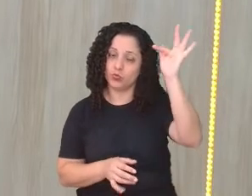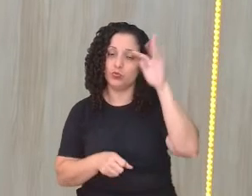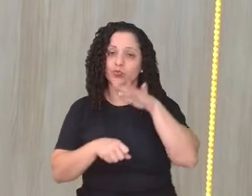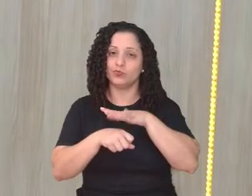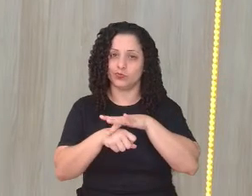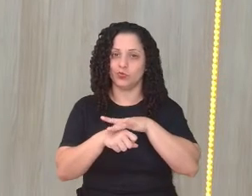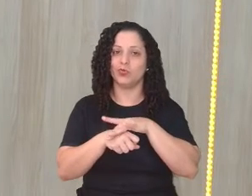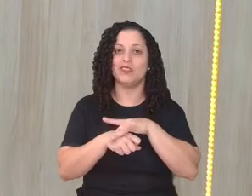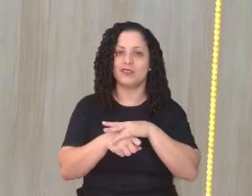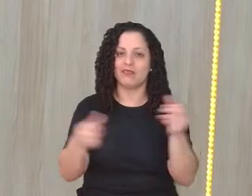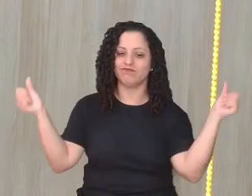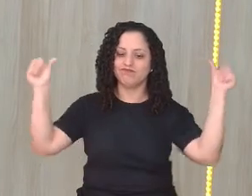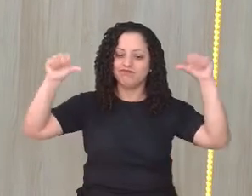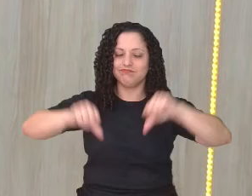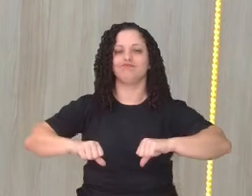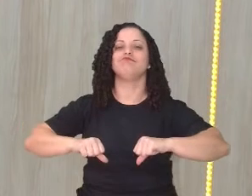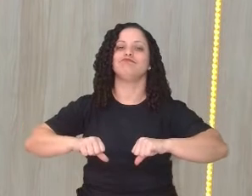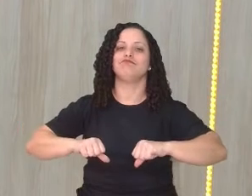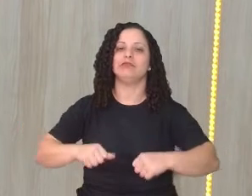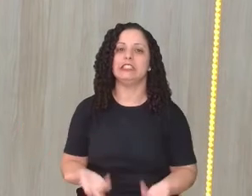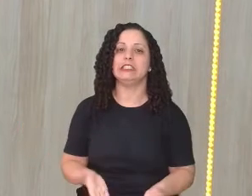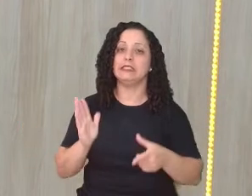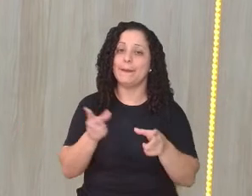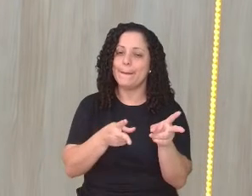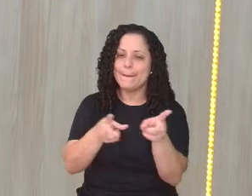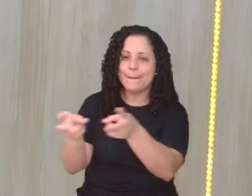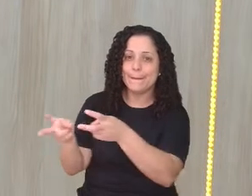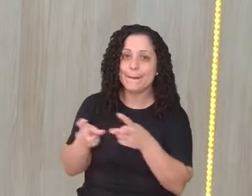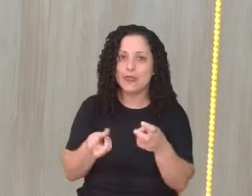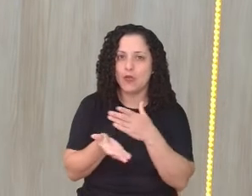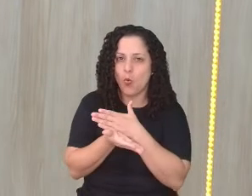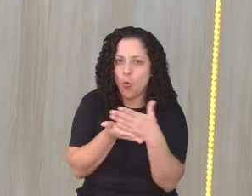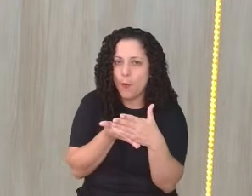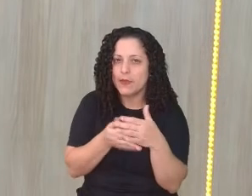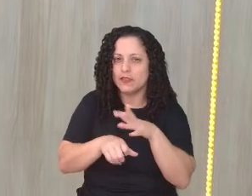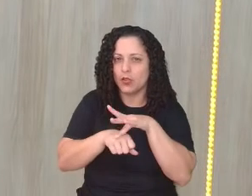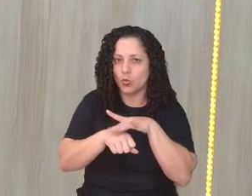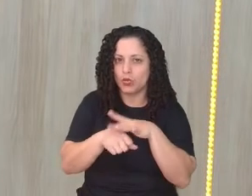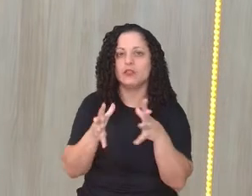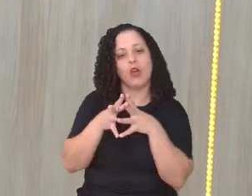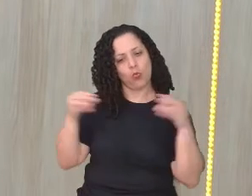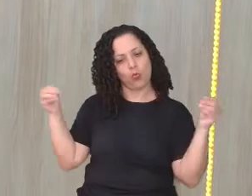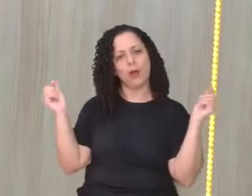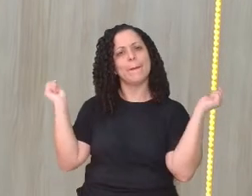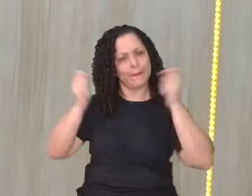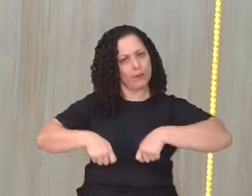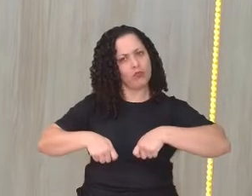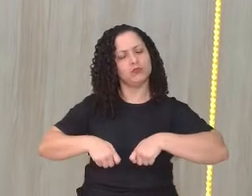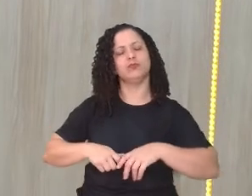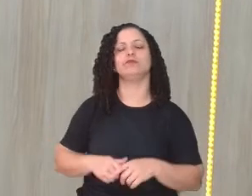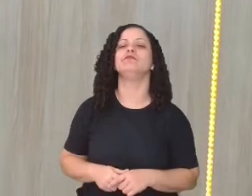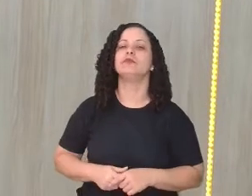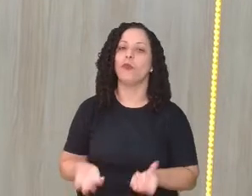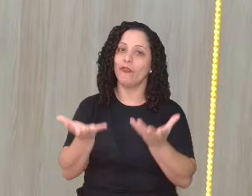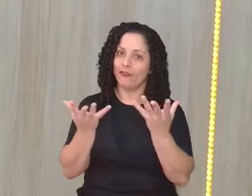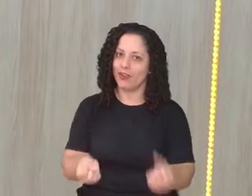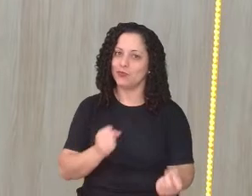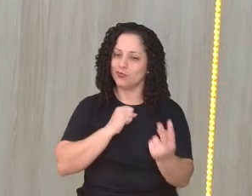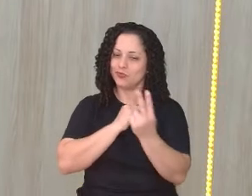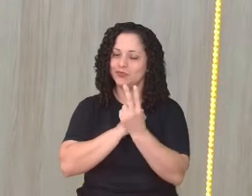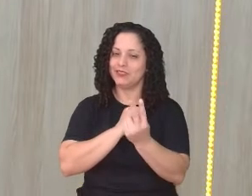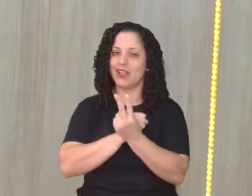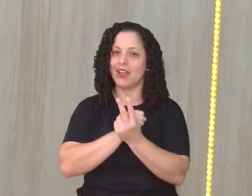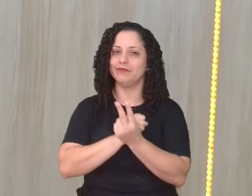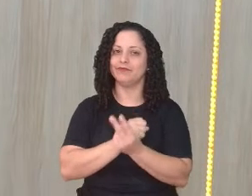doença maior. E se for detectado precocemente, tem cura. Então, também vamos nos cuidar. Então,